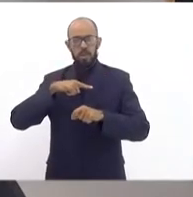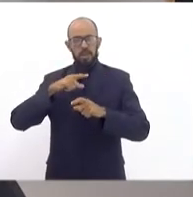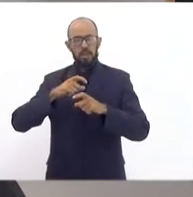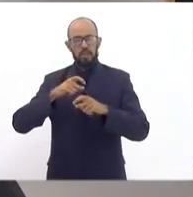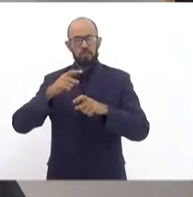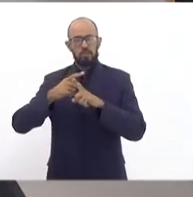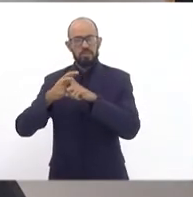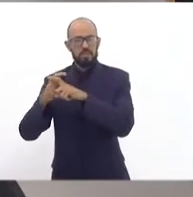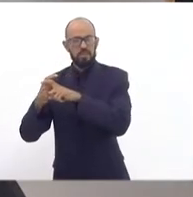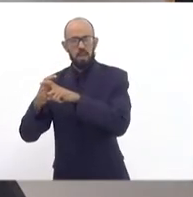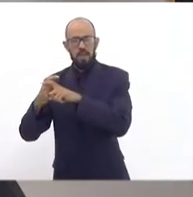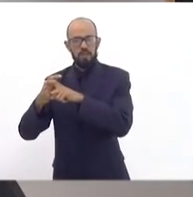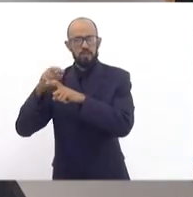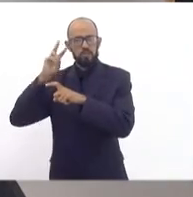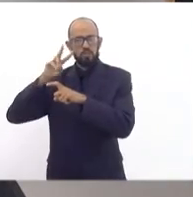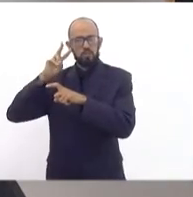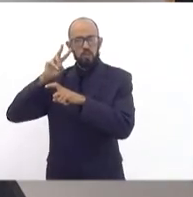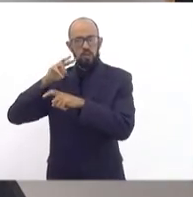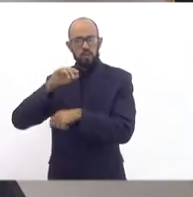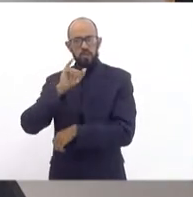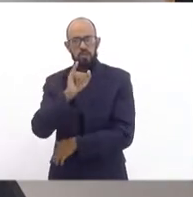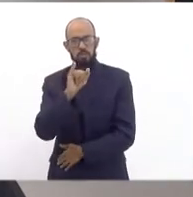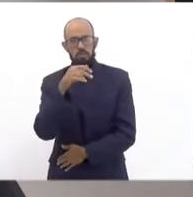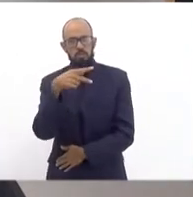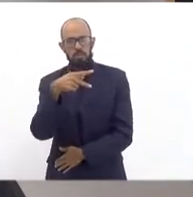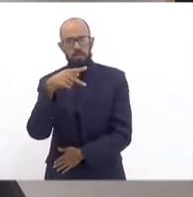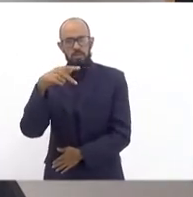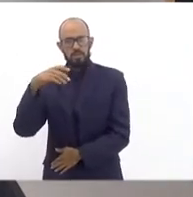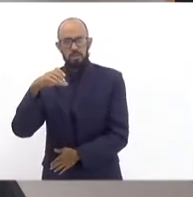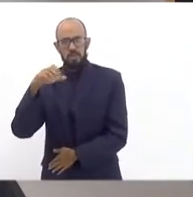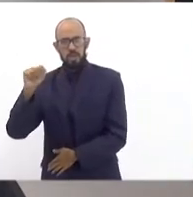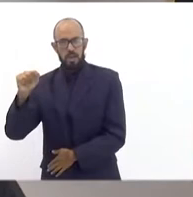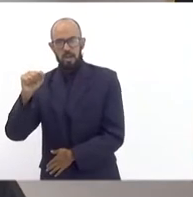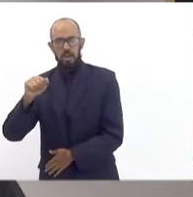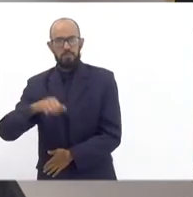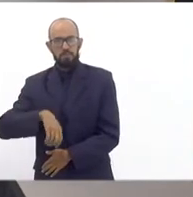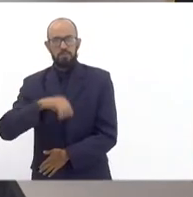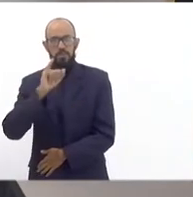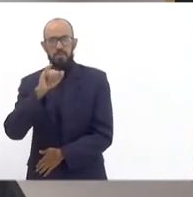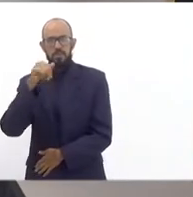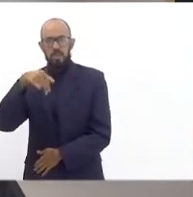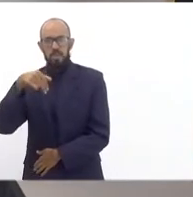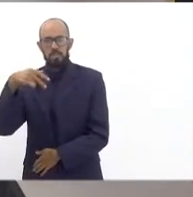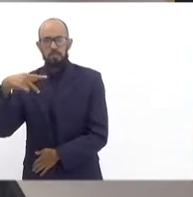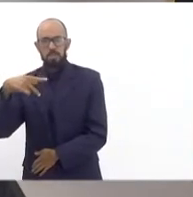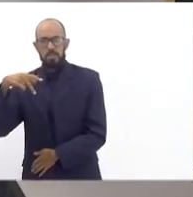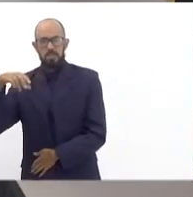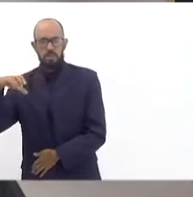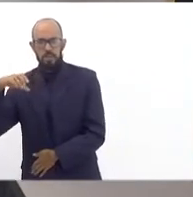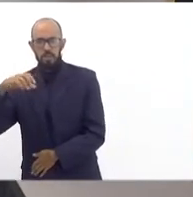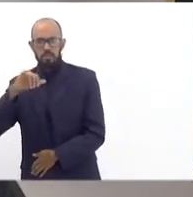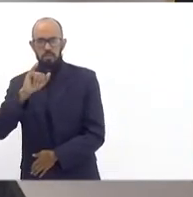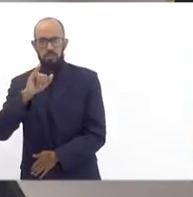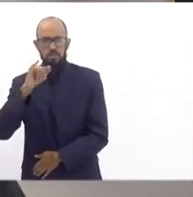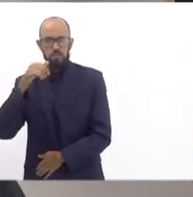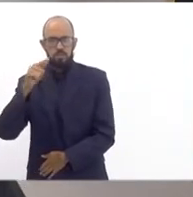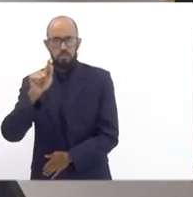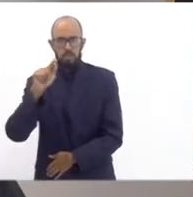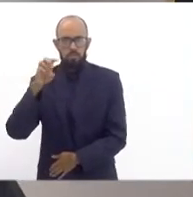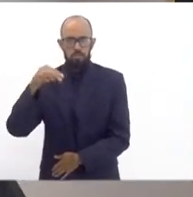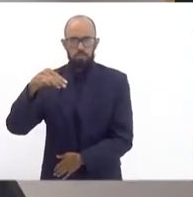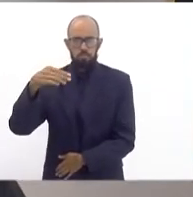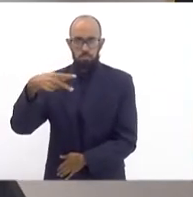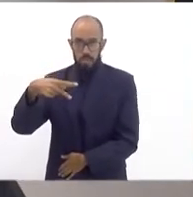para a realidade do brasileiro. O IPCA, o INPC e o IGPM. Sim. Essa curva aqui de cima foi o